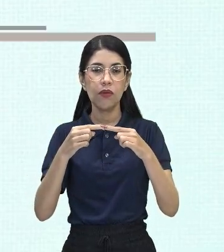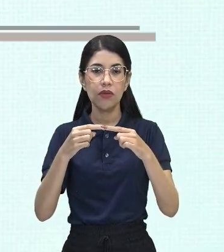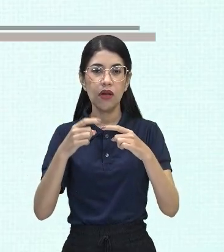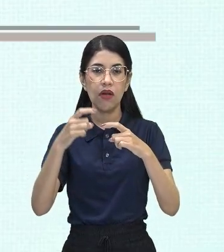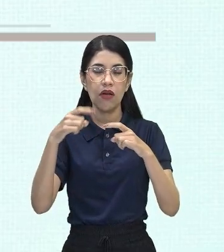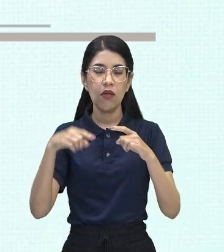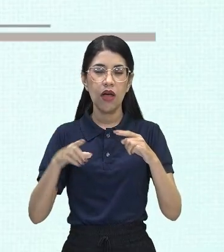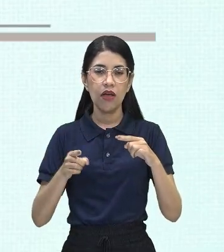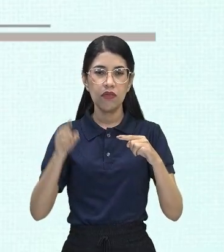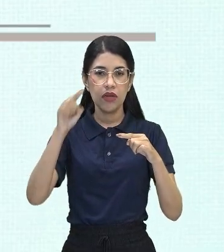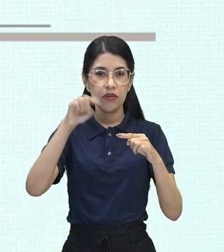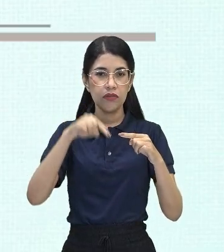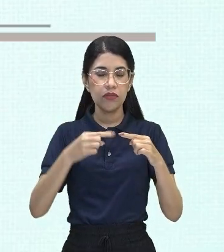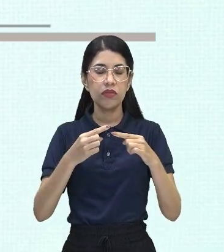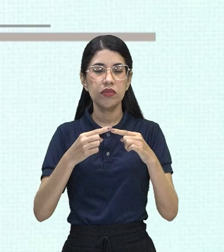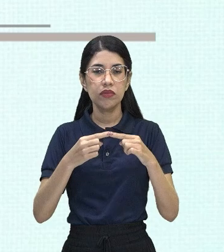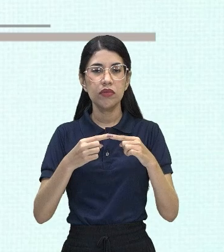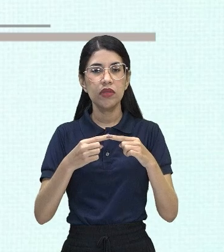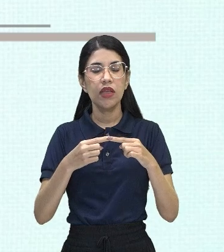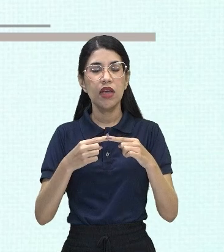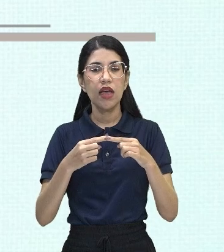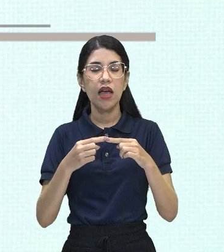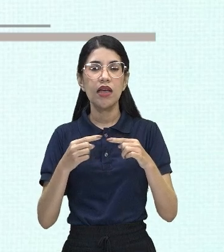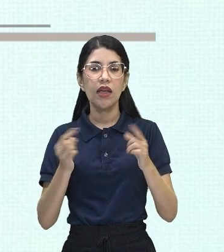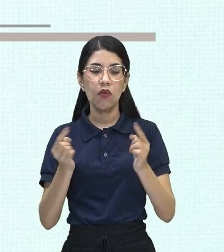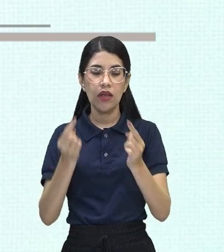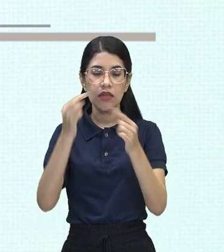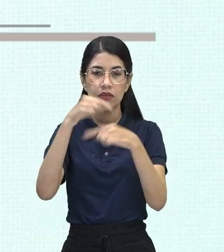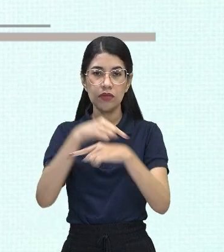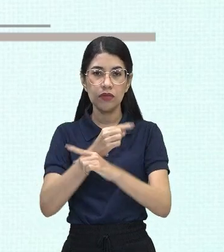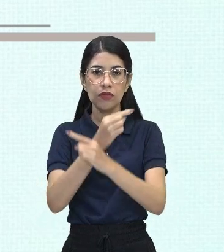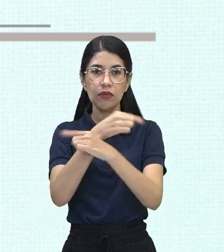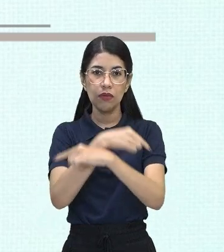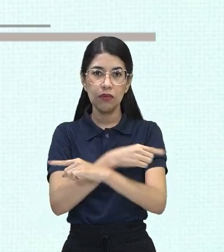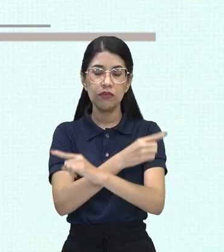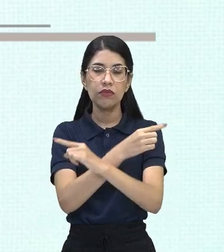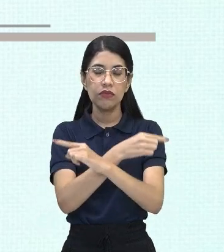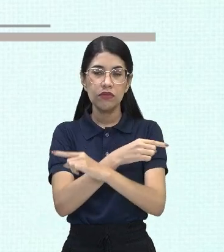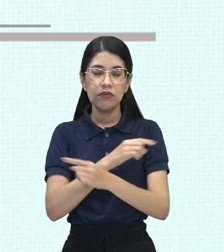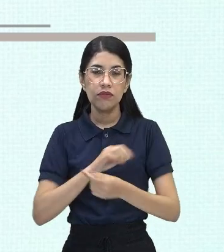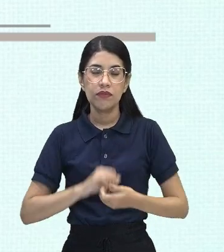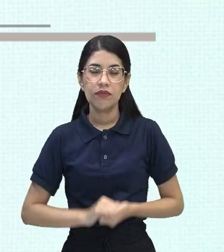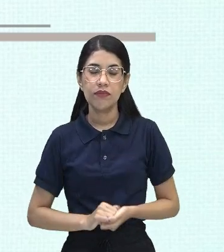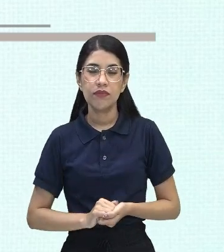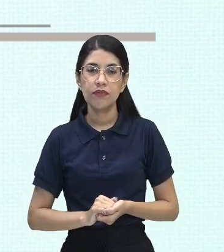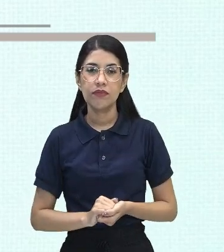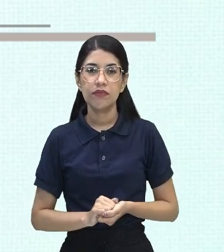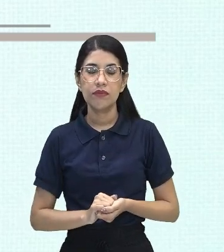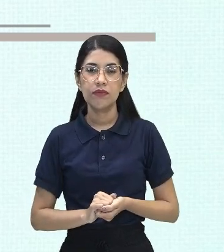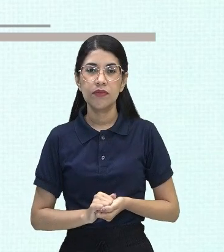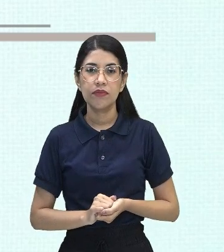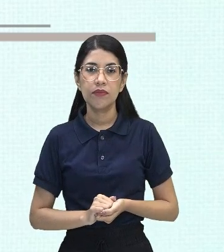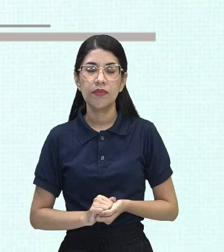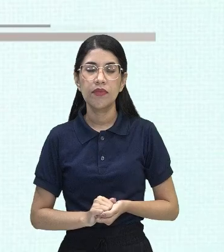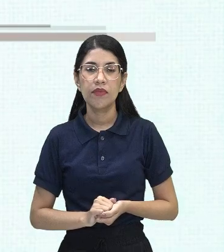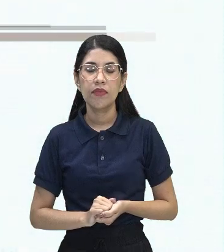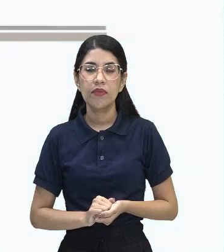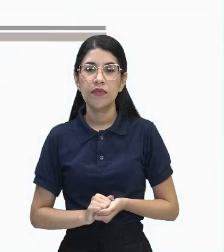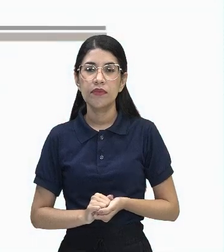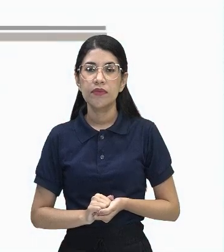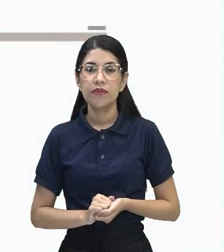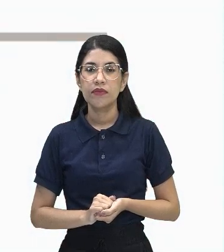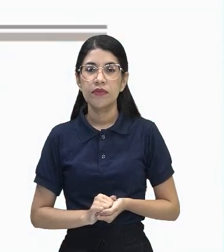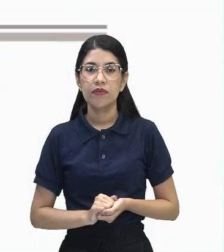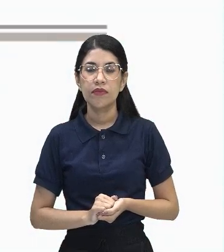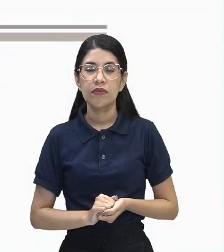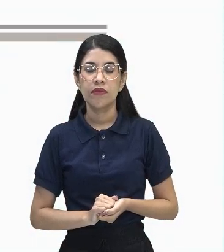vai gerar o pulso resultante, com a soma das amplitudes, interferência construtiva, né? Depois do encontro, cada